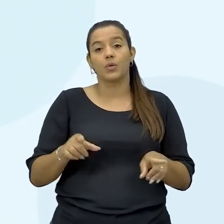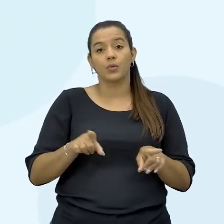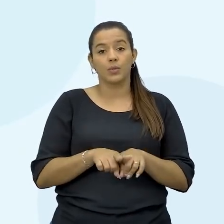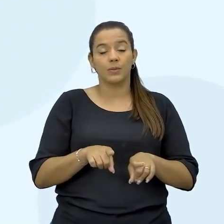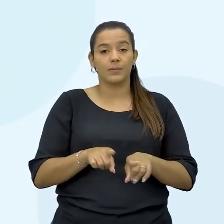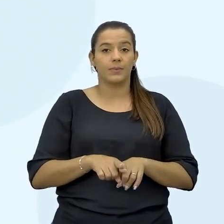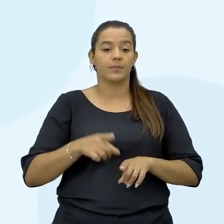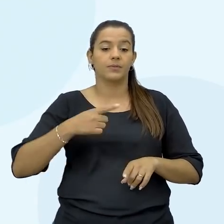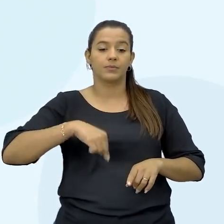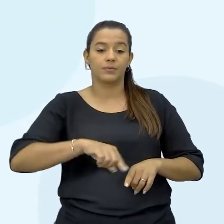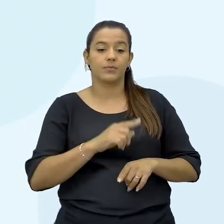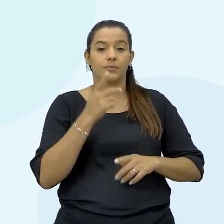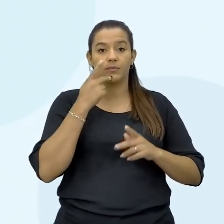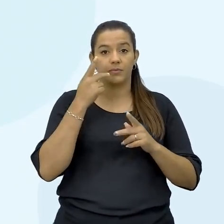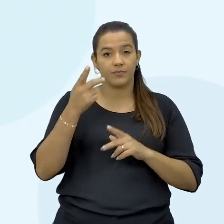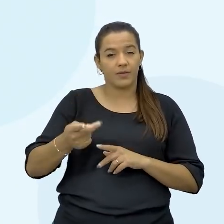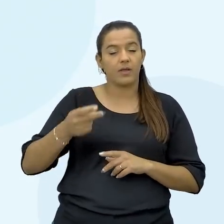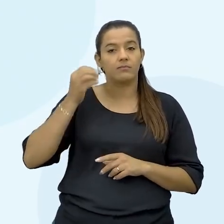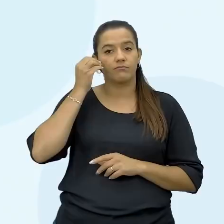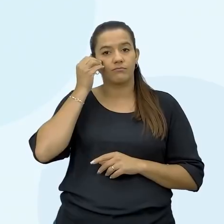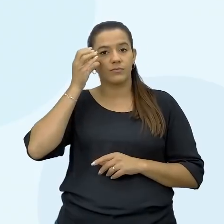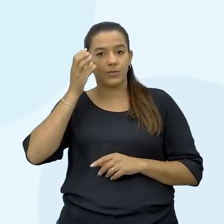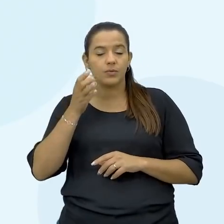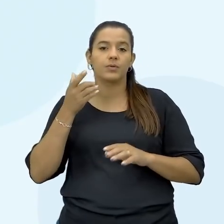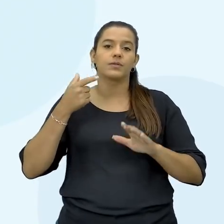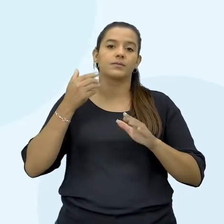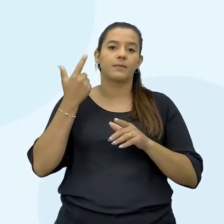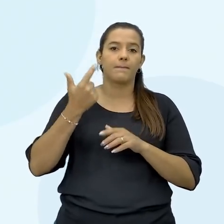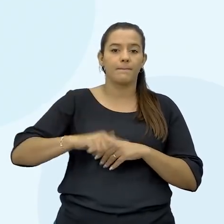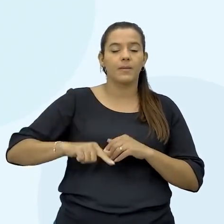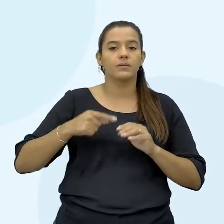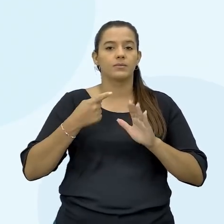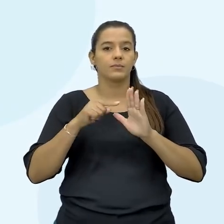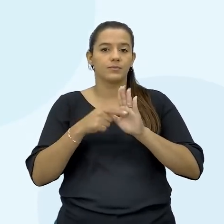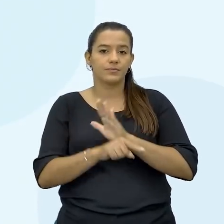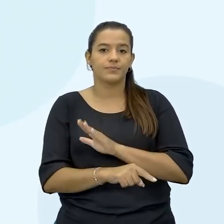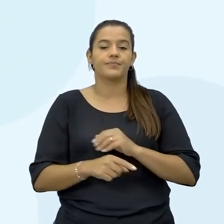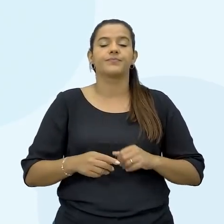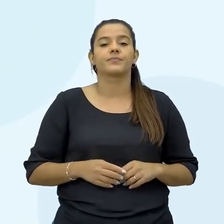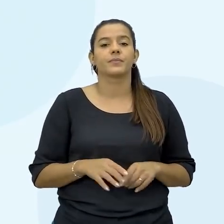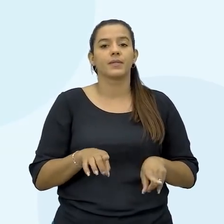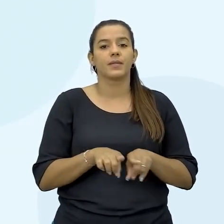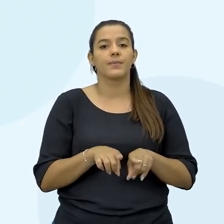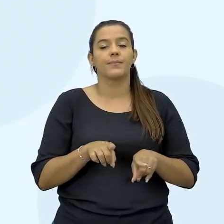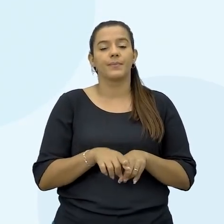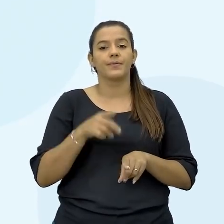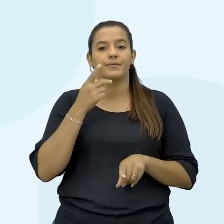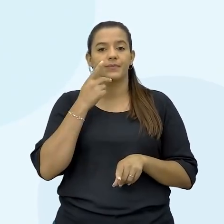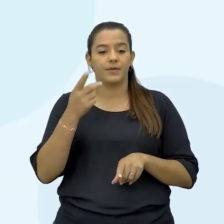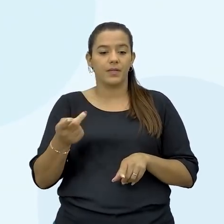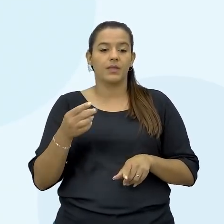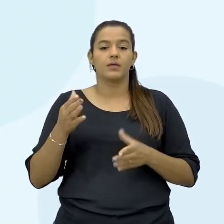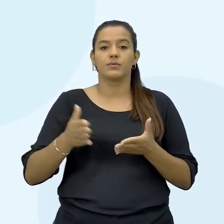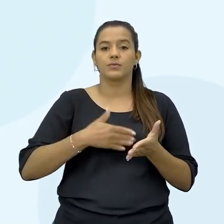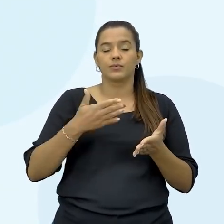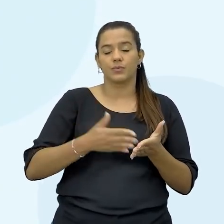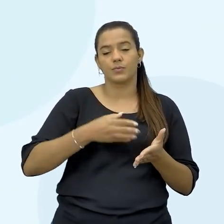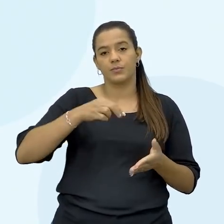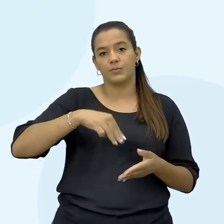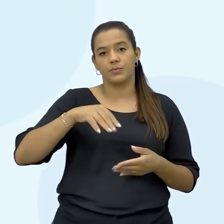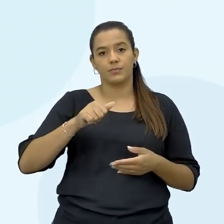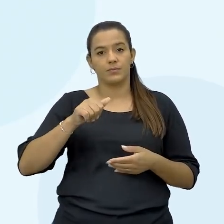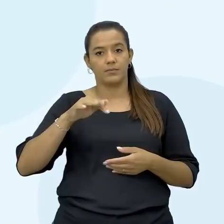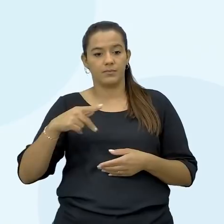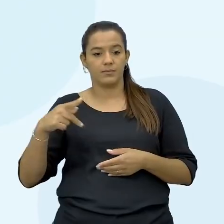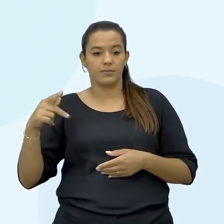falar sobre conhecer o aprofundamento, iremos também falar sobre o mapa e a sua estrutura, iremos